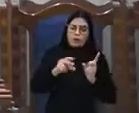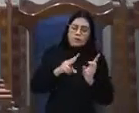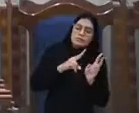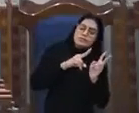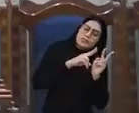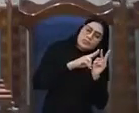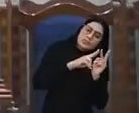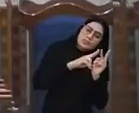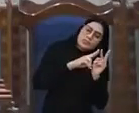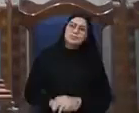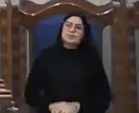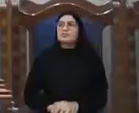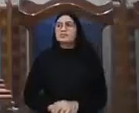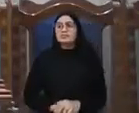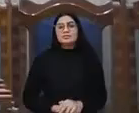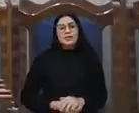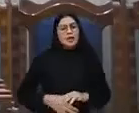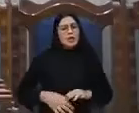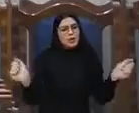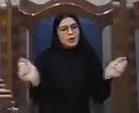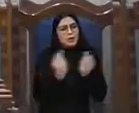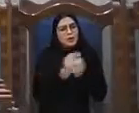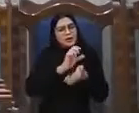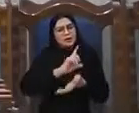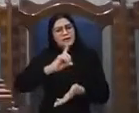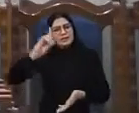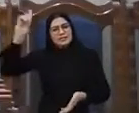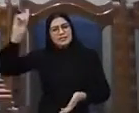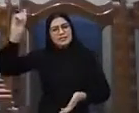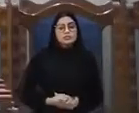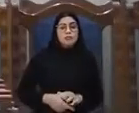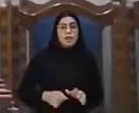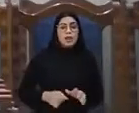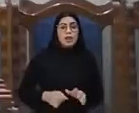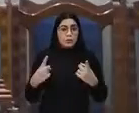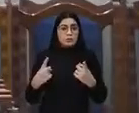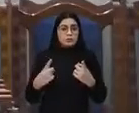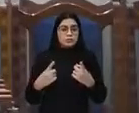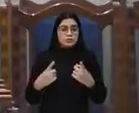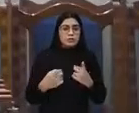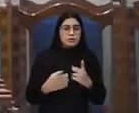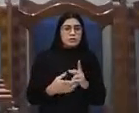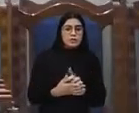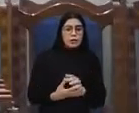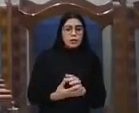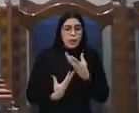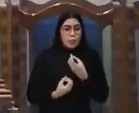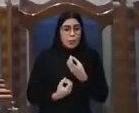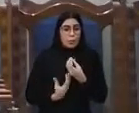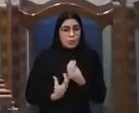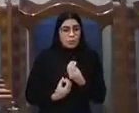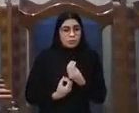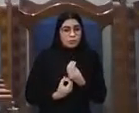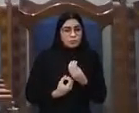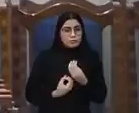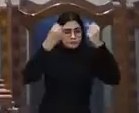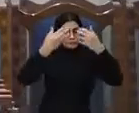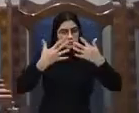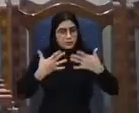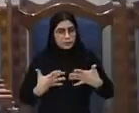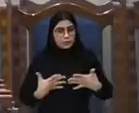roncando. Glória a Jesus. Mas é o poeta querendo mostrar que o nosso Deus, ele é grande, ele é poderoso, mesmo